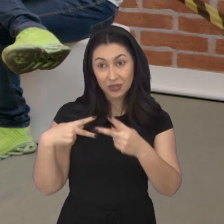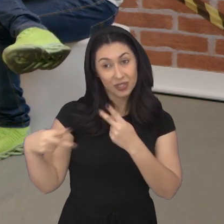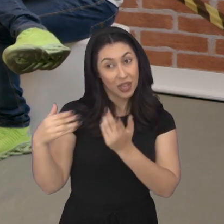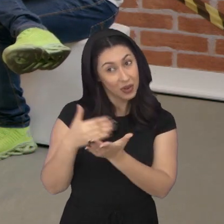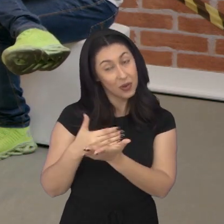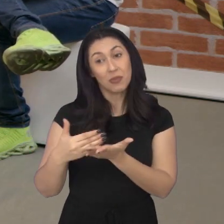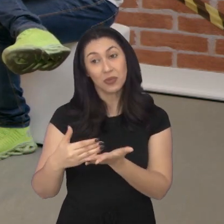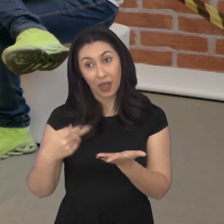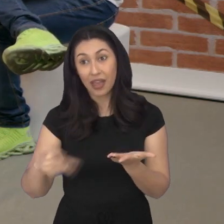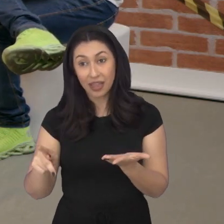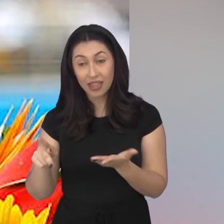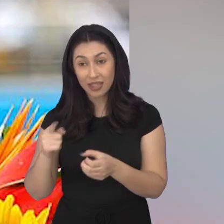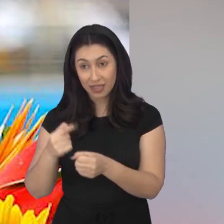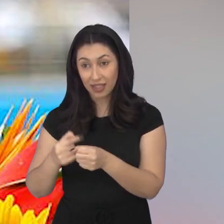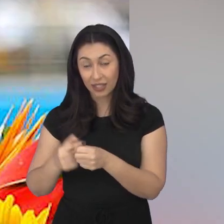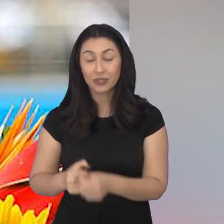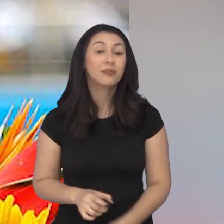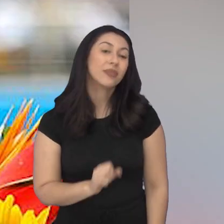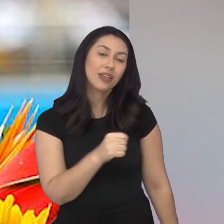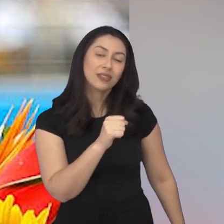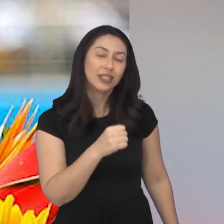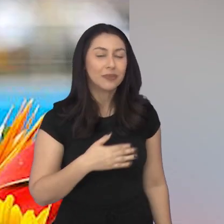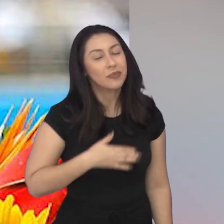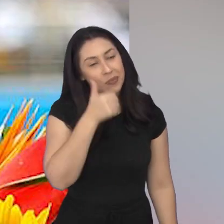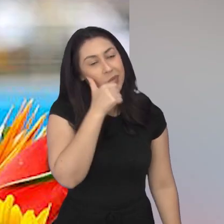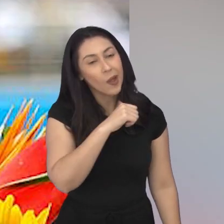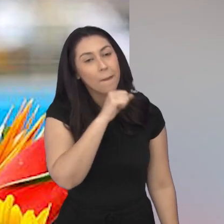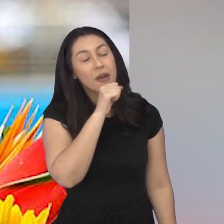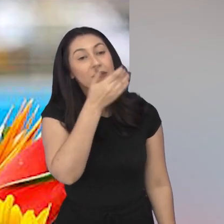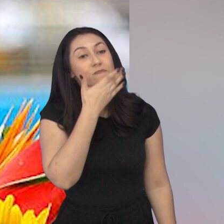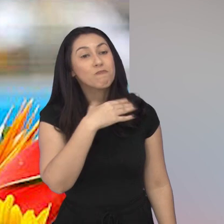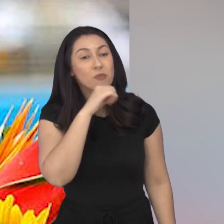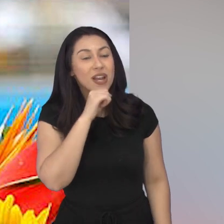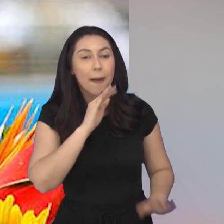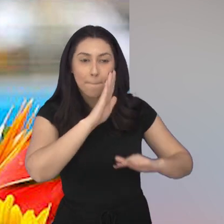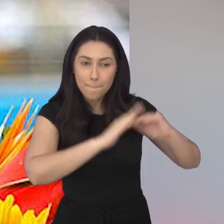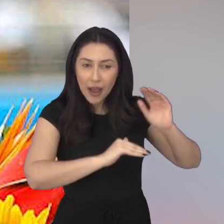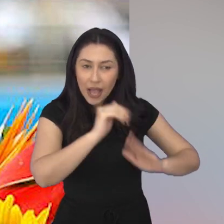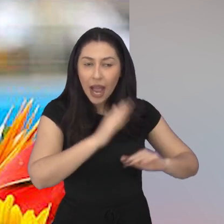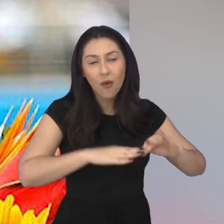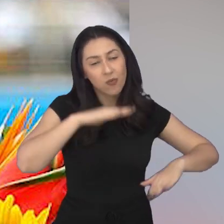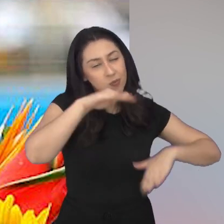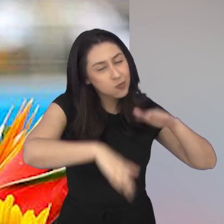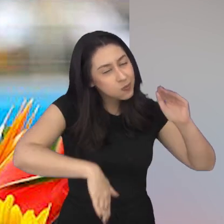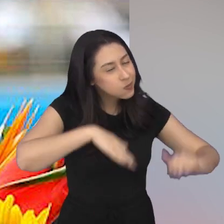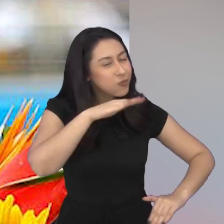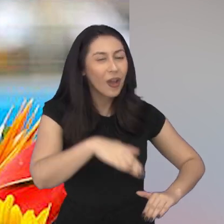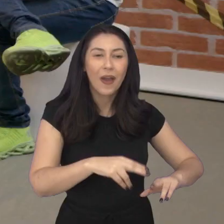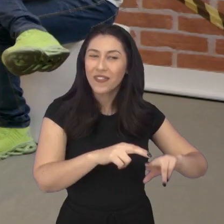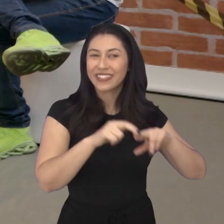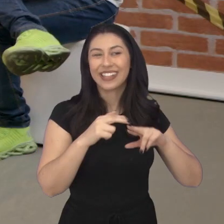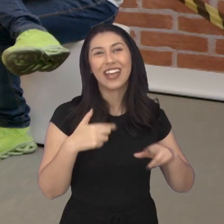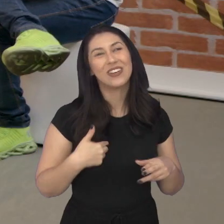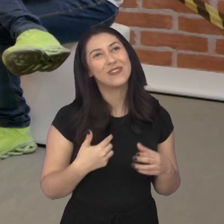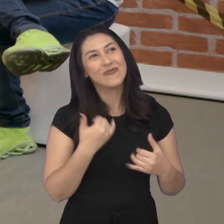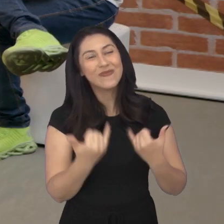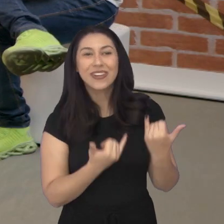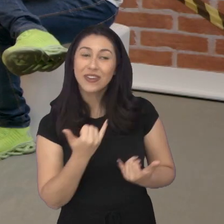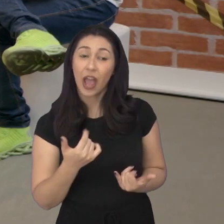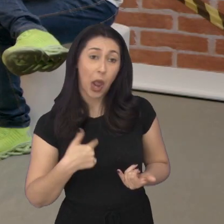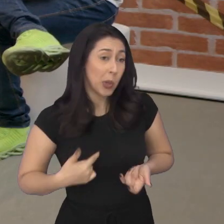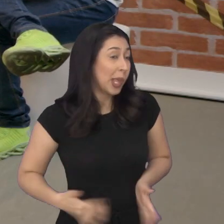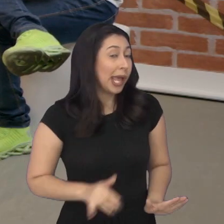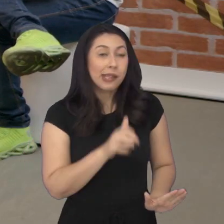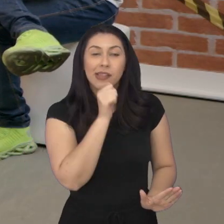começou a natação realmente aqui na cidade. Sim, comecei. Meus pais foram atletas de natação. Então, eu falo que a minha história começa antes de